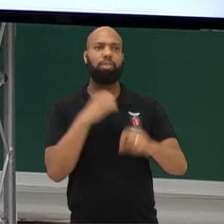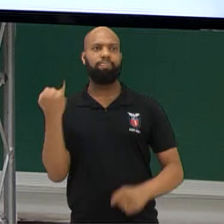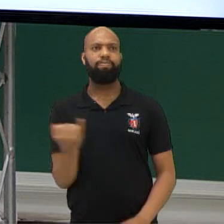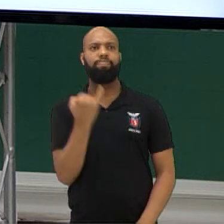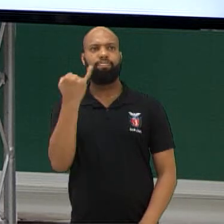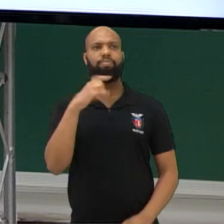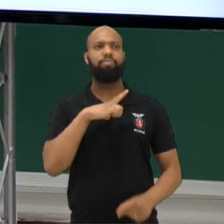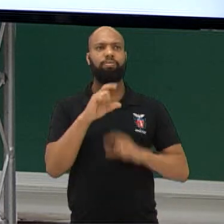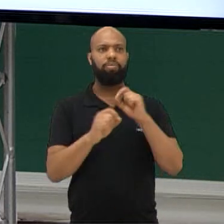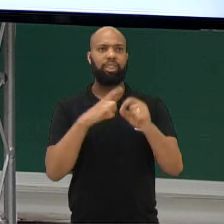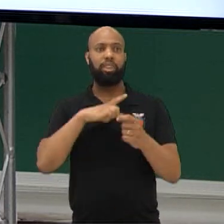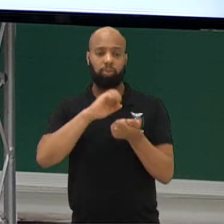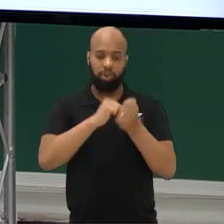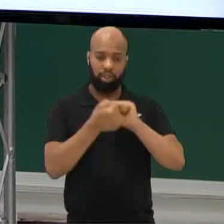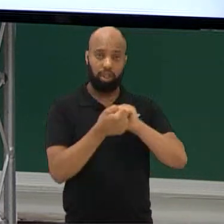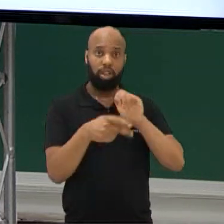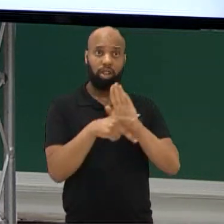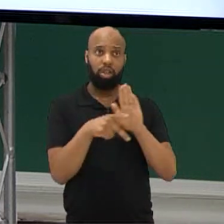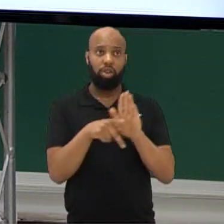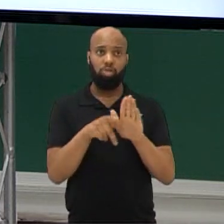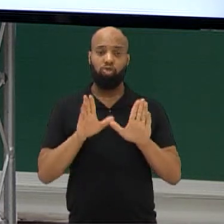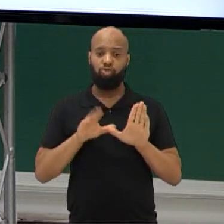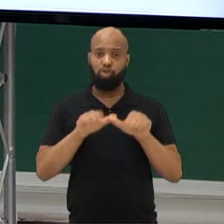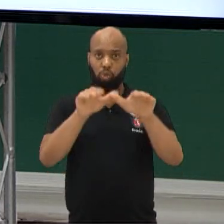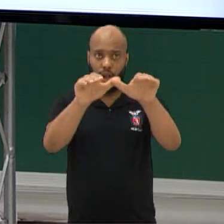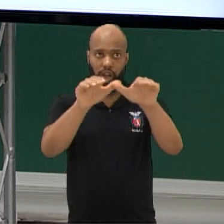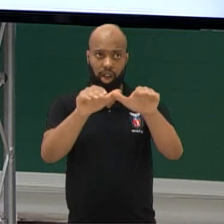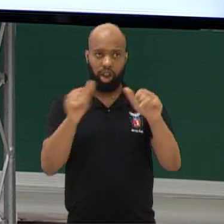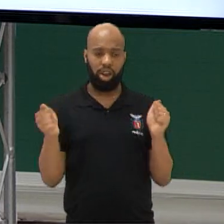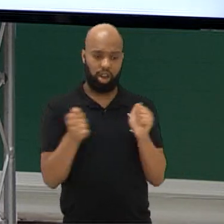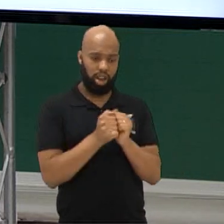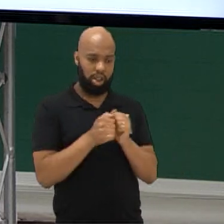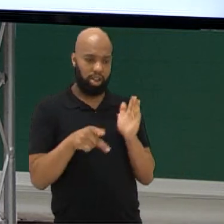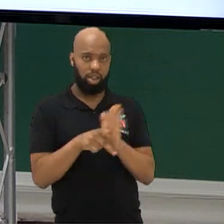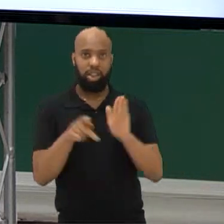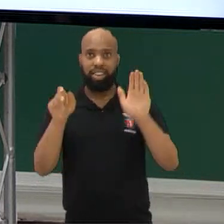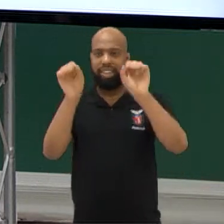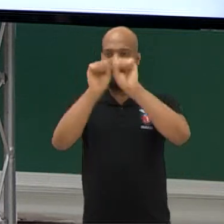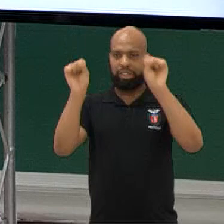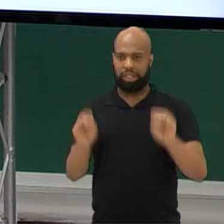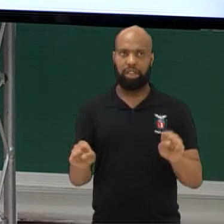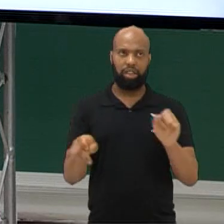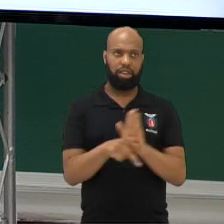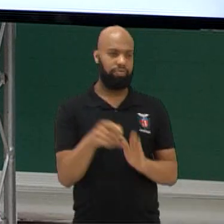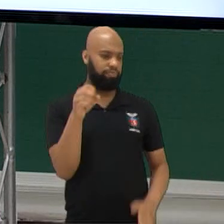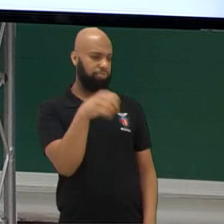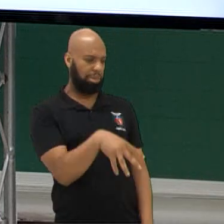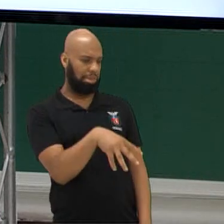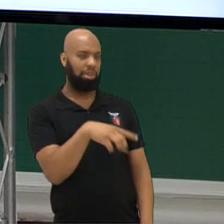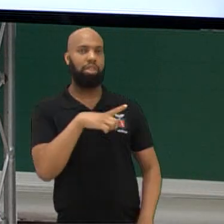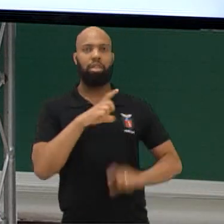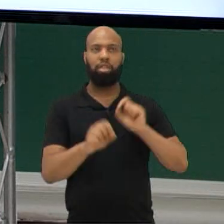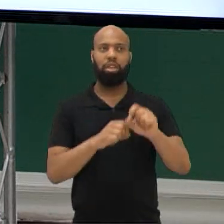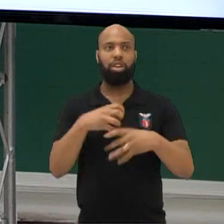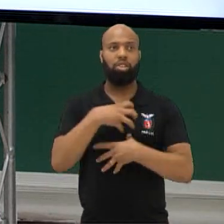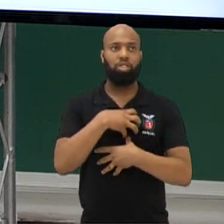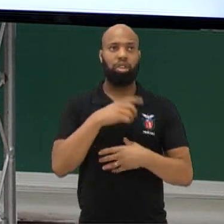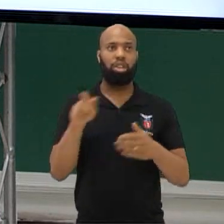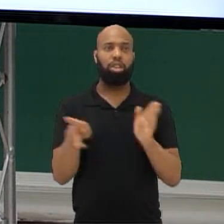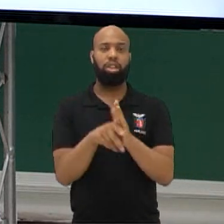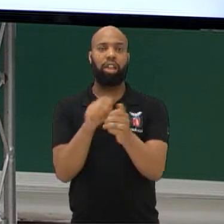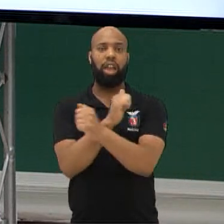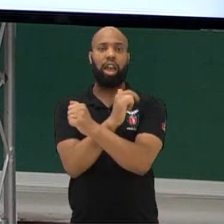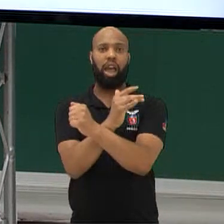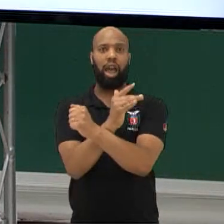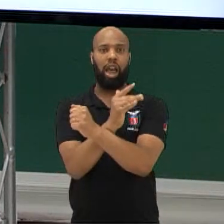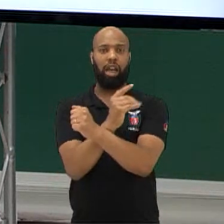porque tem uma adaptação ao voo no sistema excretor. Tá? Então, ela vai ter a produção de ácido